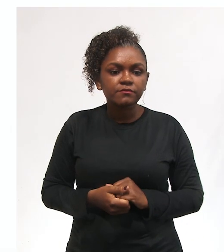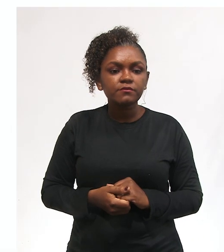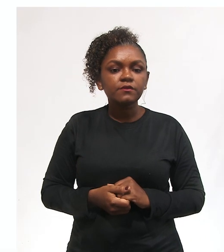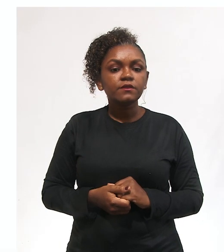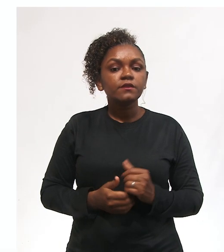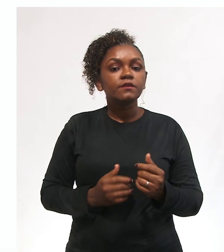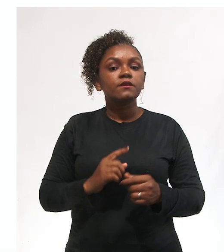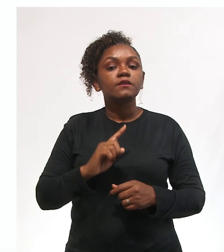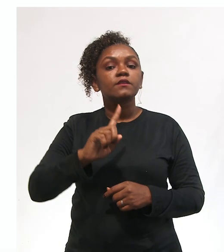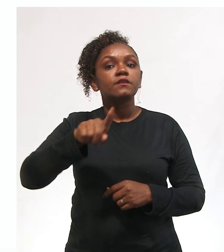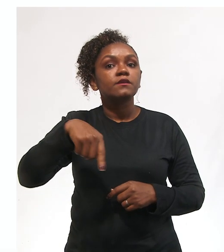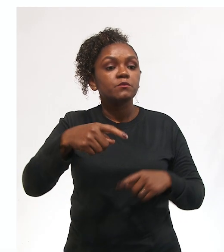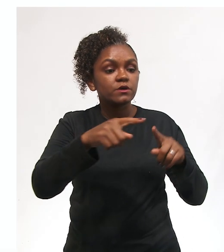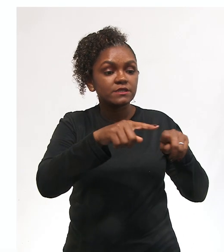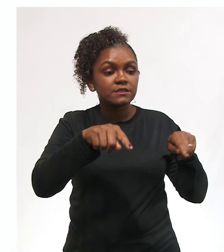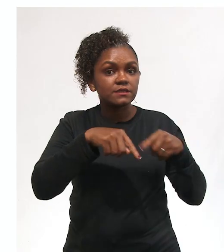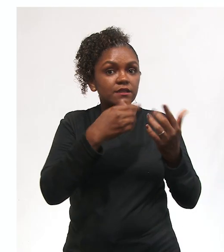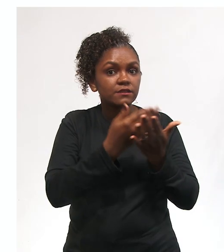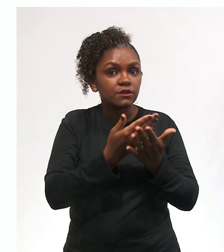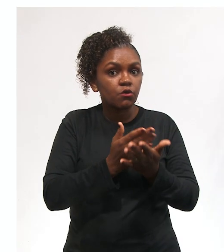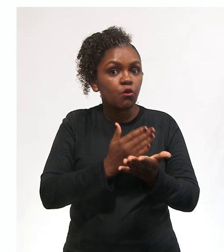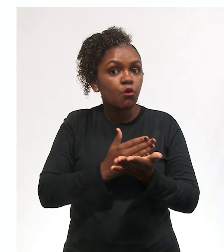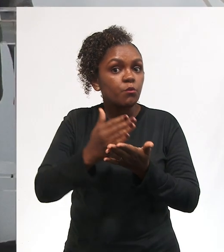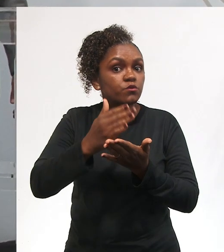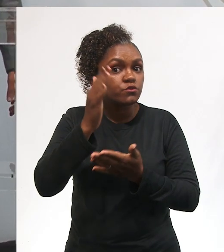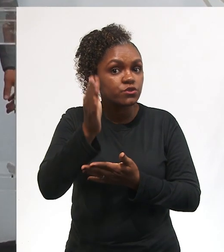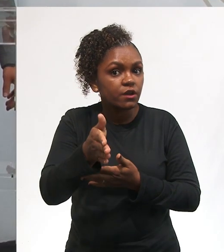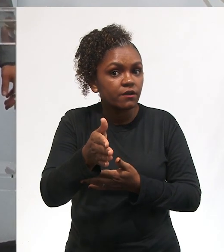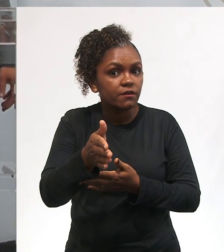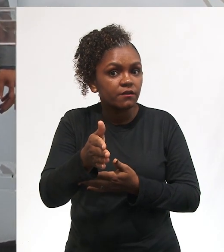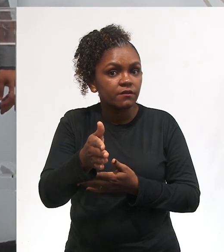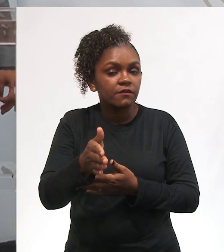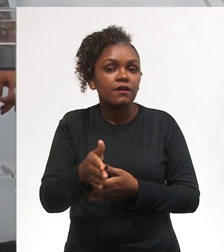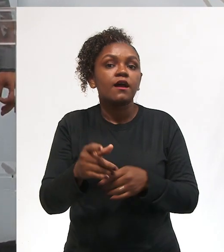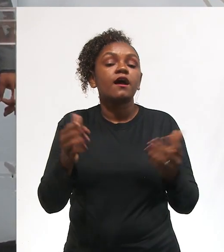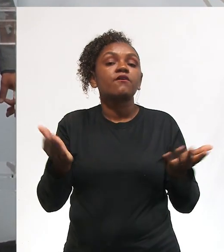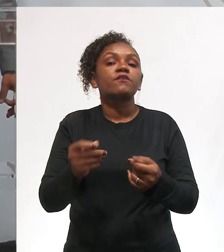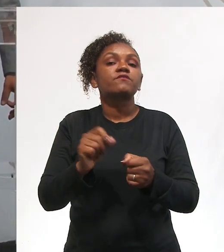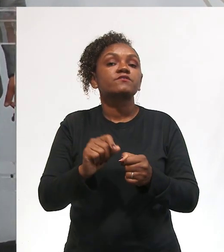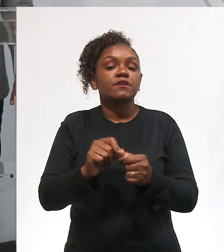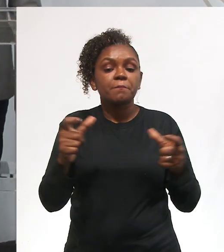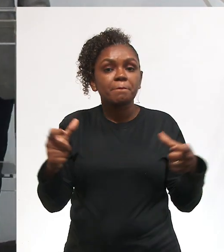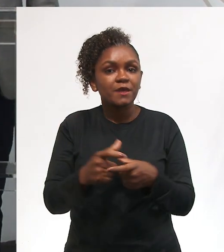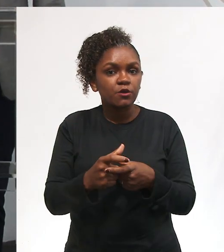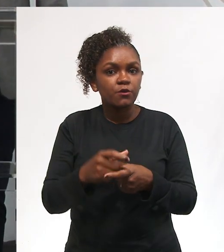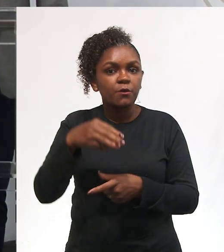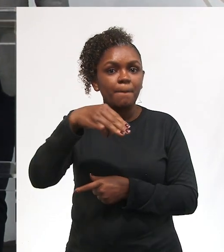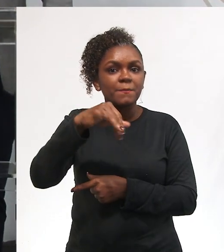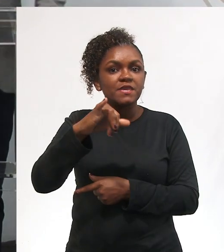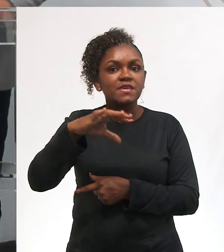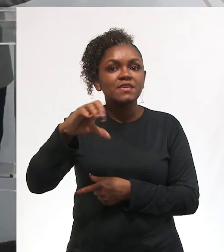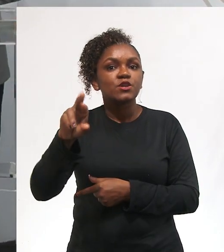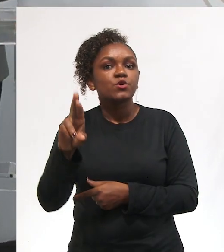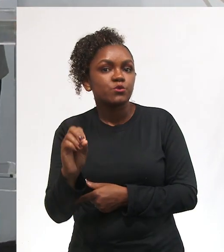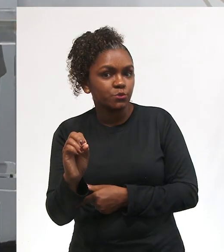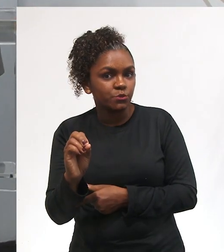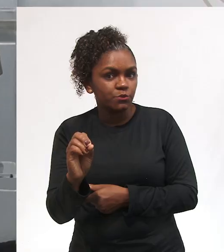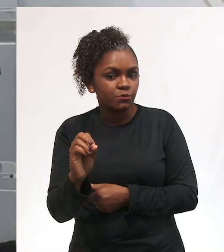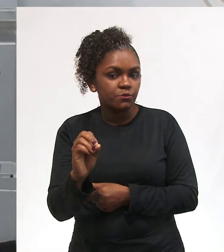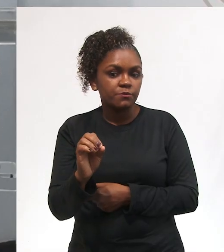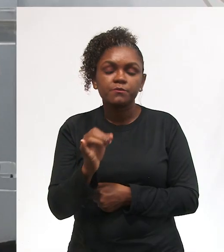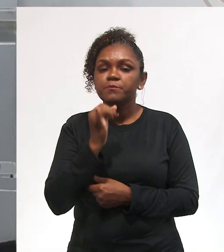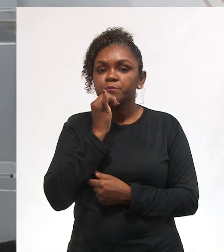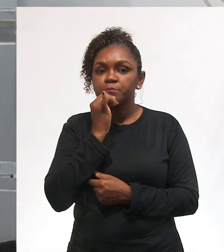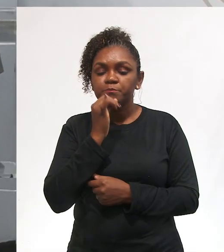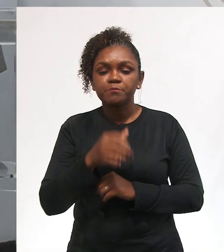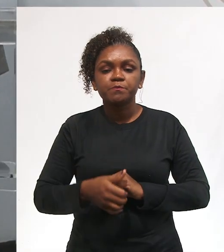importante? Planejamento micro, ou seja, o planejamento não acaba quando você faz o primeiro momento, você vai para a parte mais micro, ou seja, você viu as primeiras